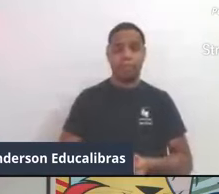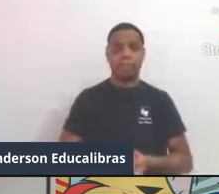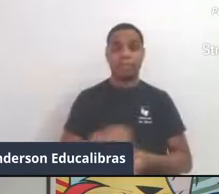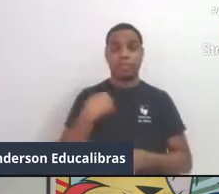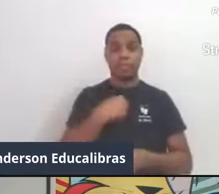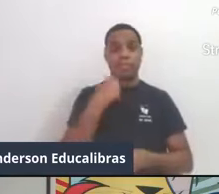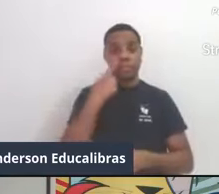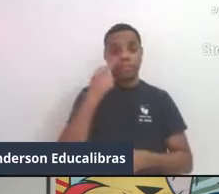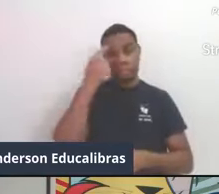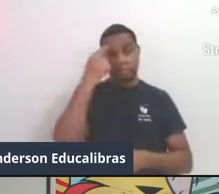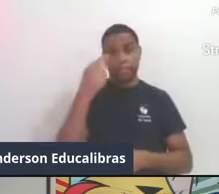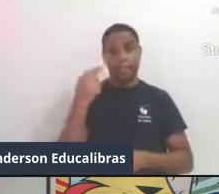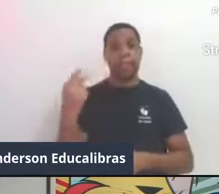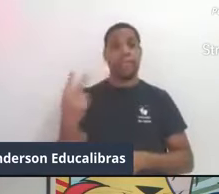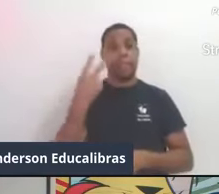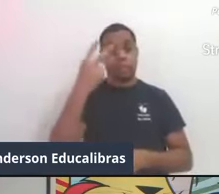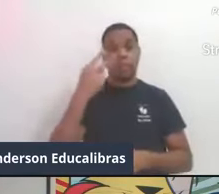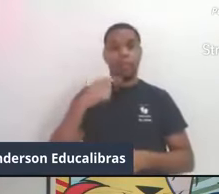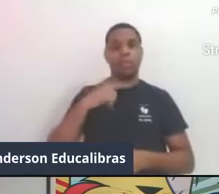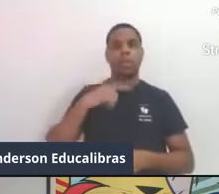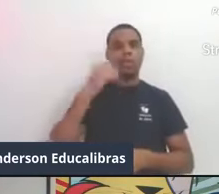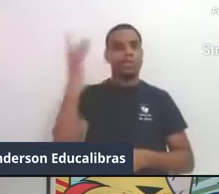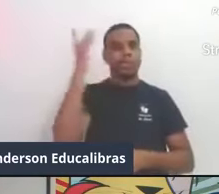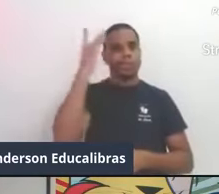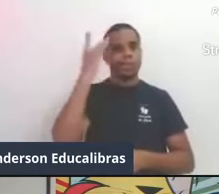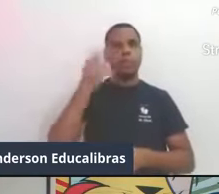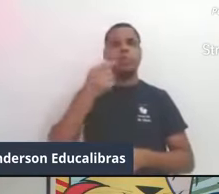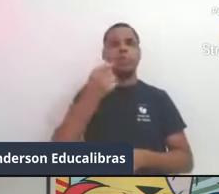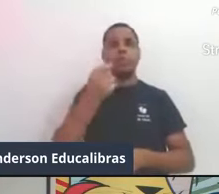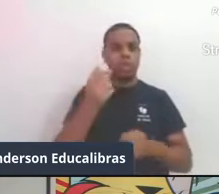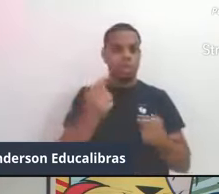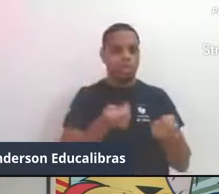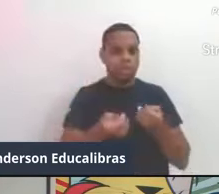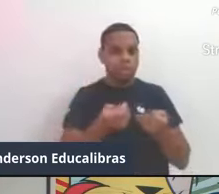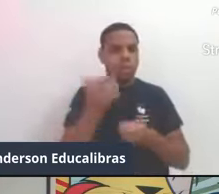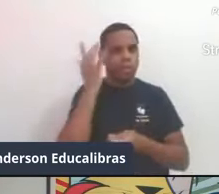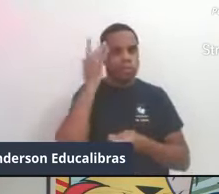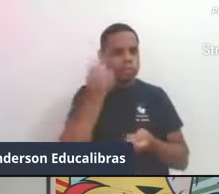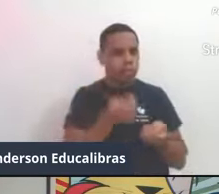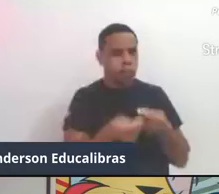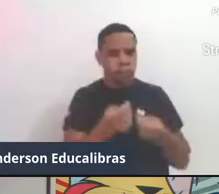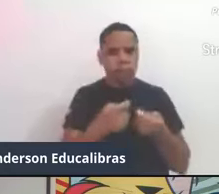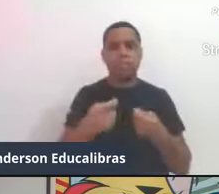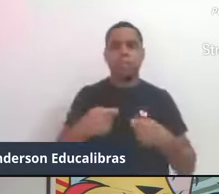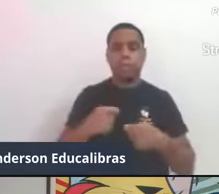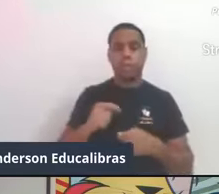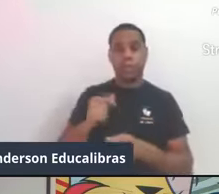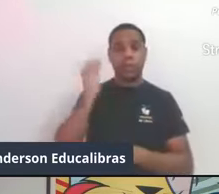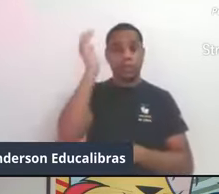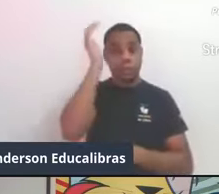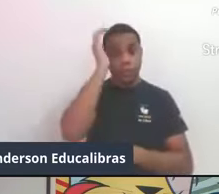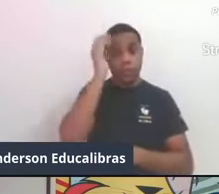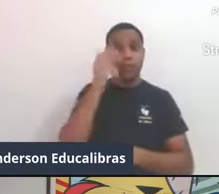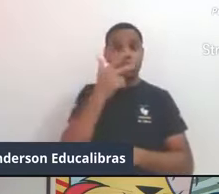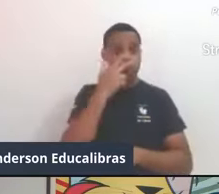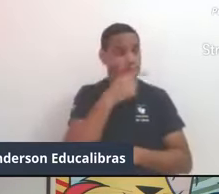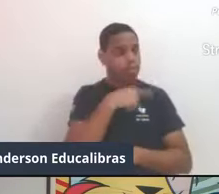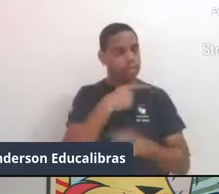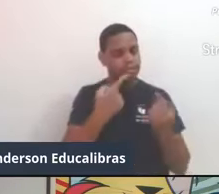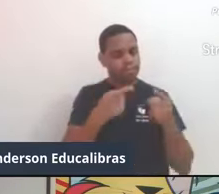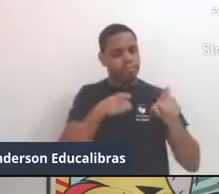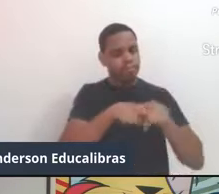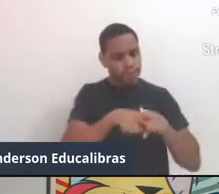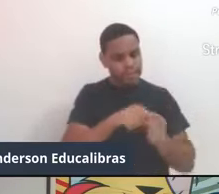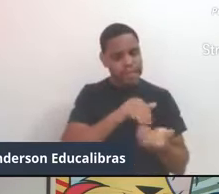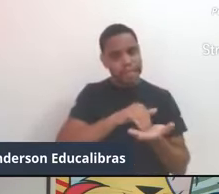valorizar muito o dinheiro que a gente usa, que eu acho importante nisso. E o SESC, sem dúvida alguma, eu acho que é o nosso grande parceiro